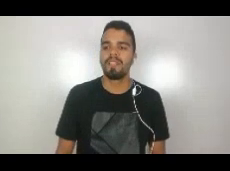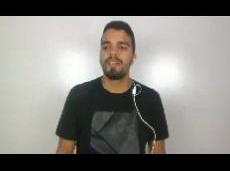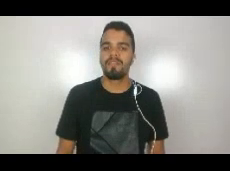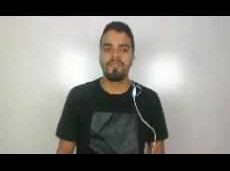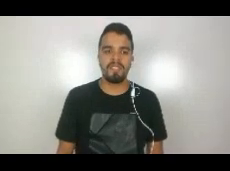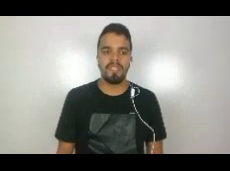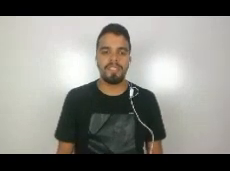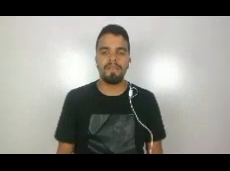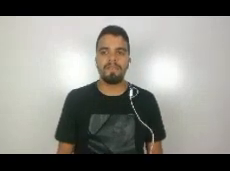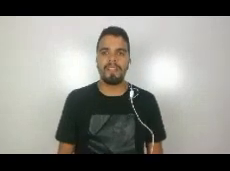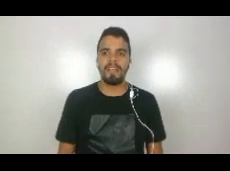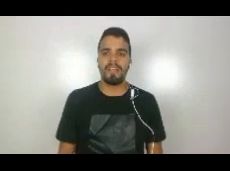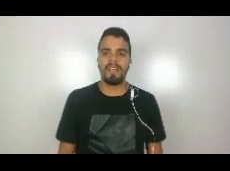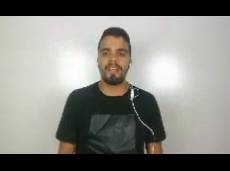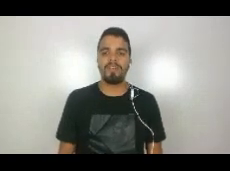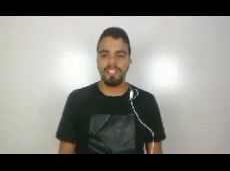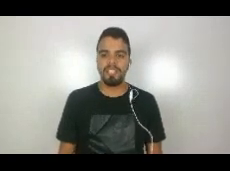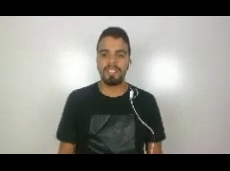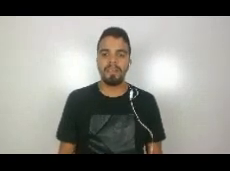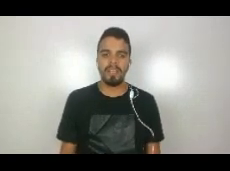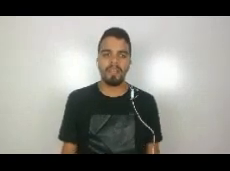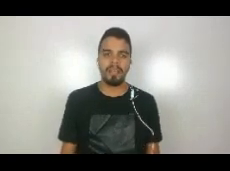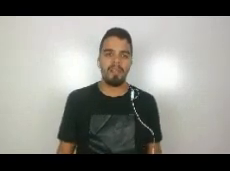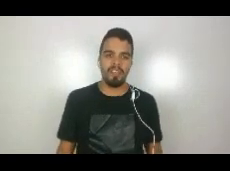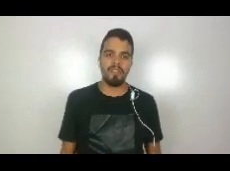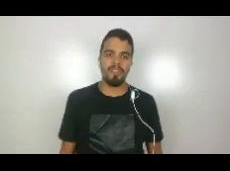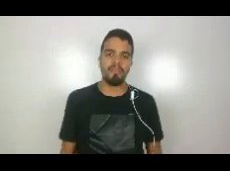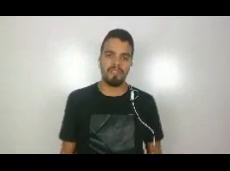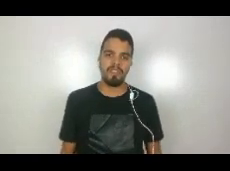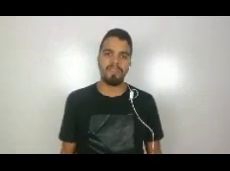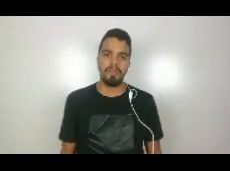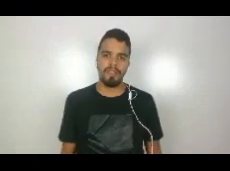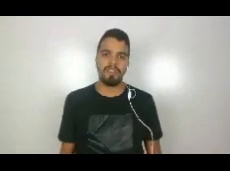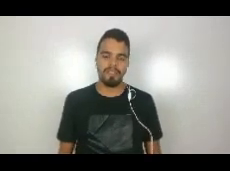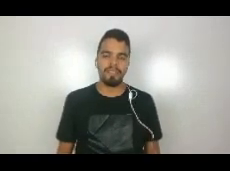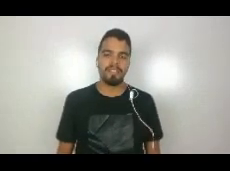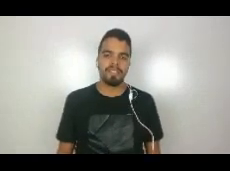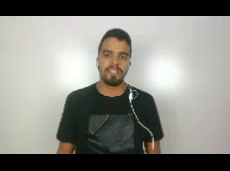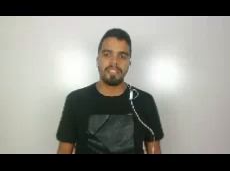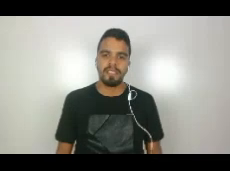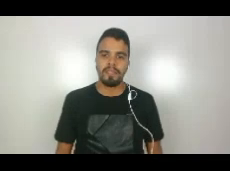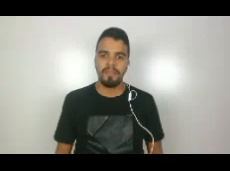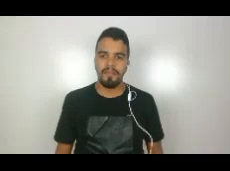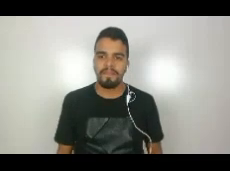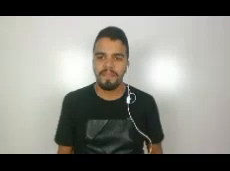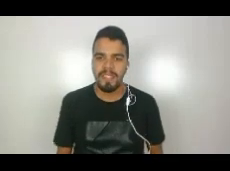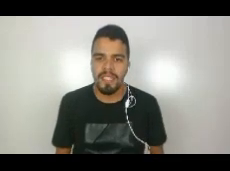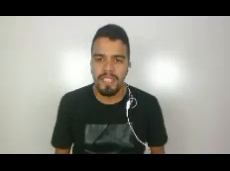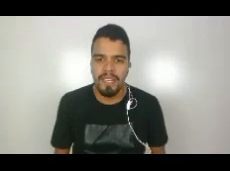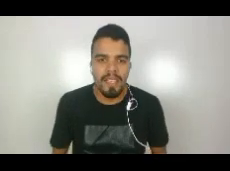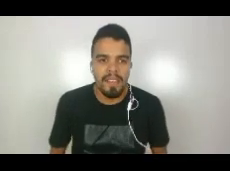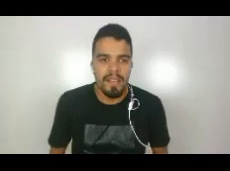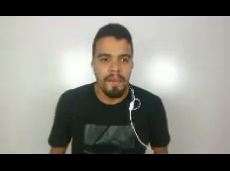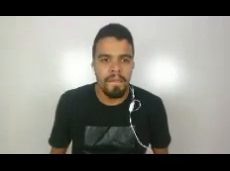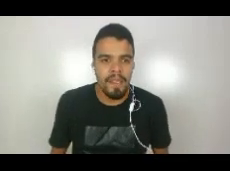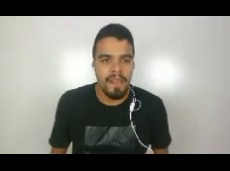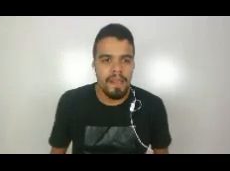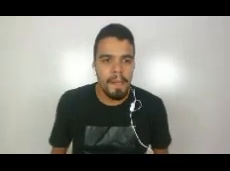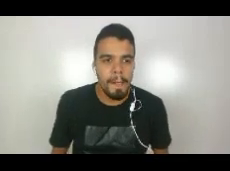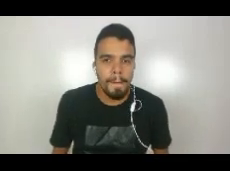possa conseguir corrigir também, né? Da melhor forma possível também. Bom,